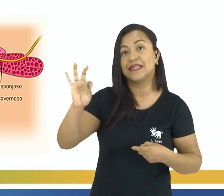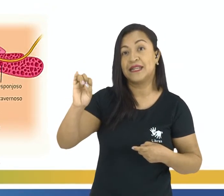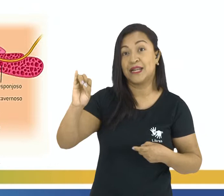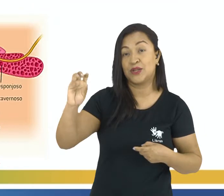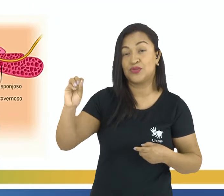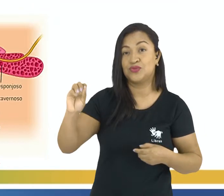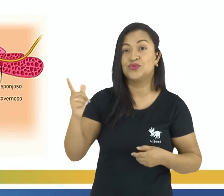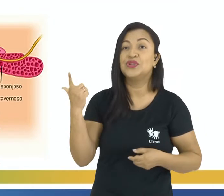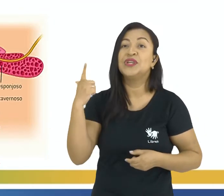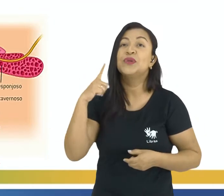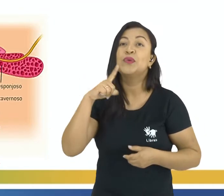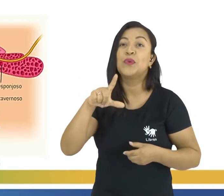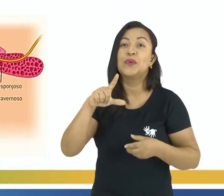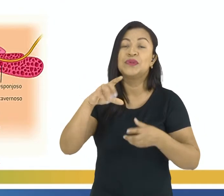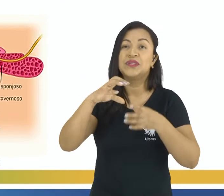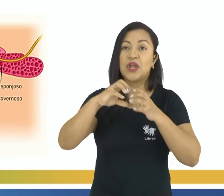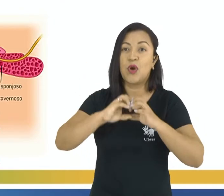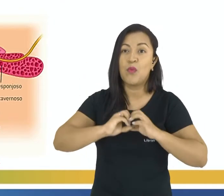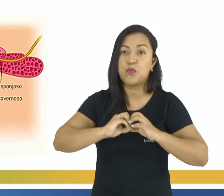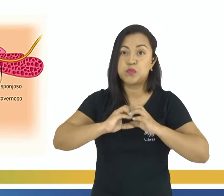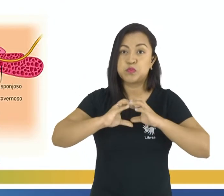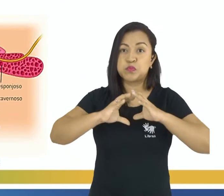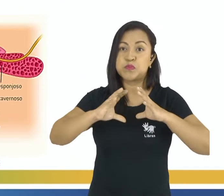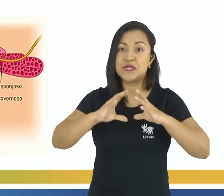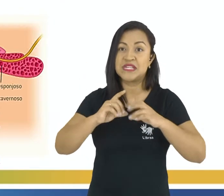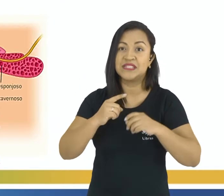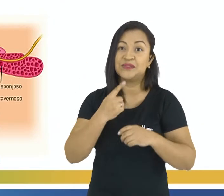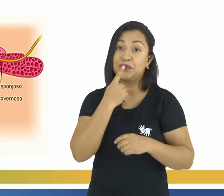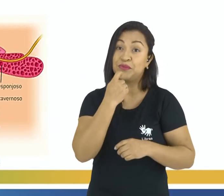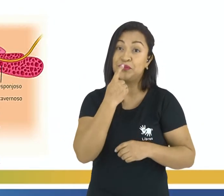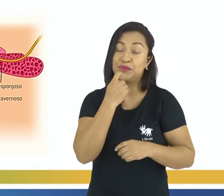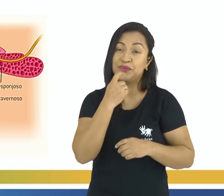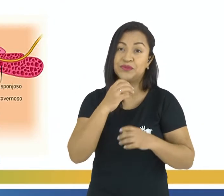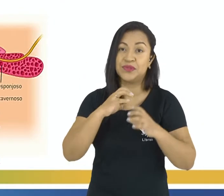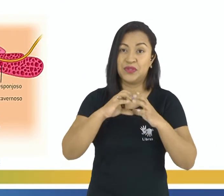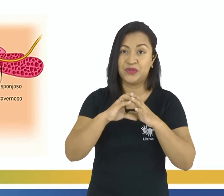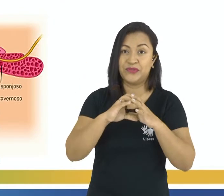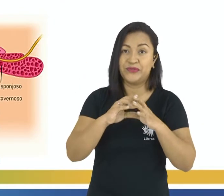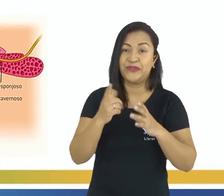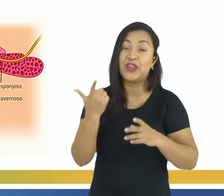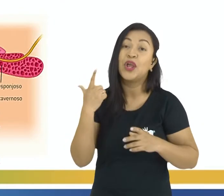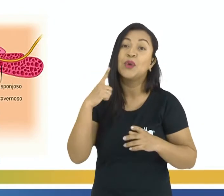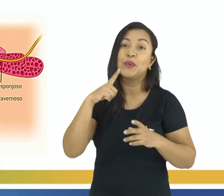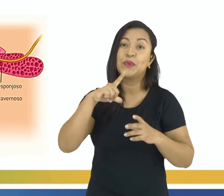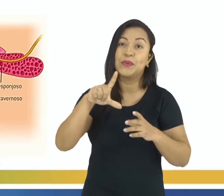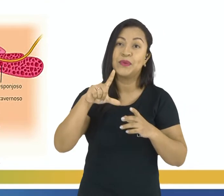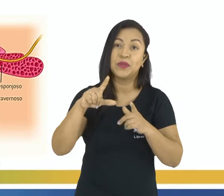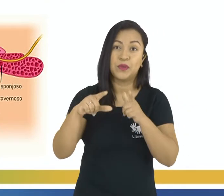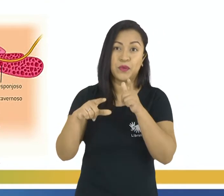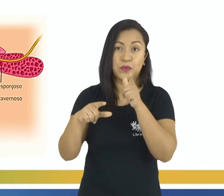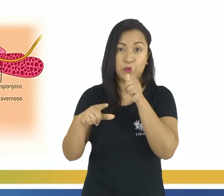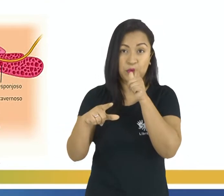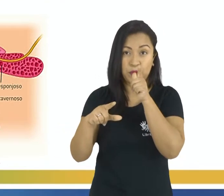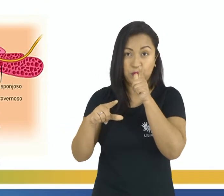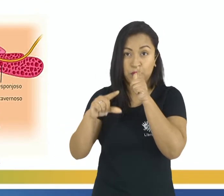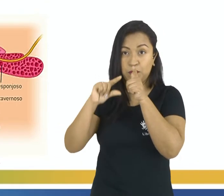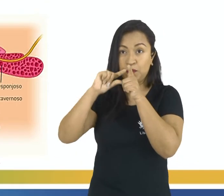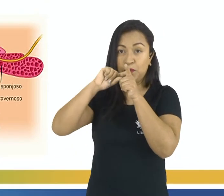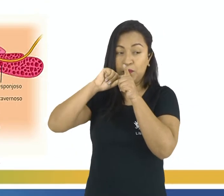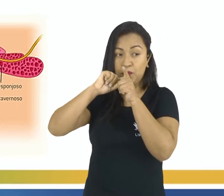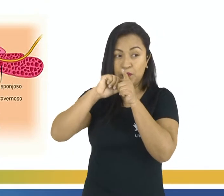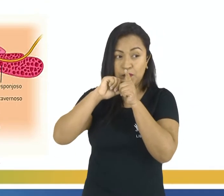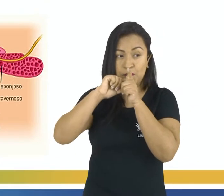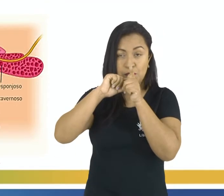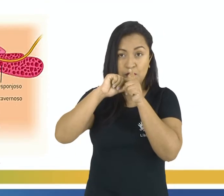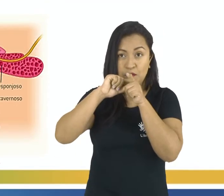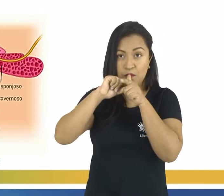de tamanho quando ele se enche de sangue e é essa capacidade que vai permitir com que o pênis ele consiga ter os movimentos